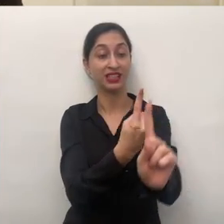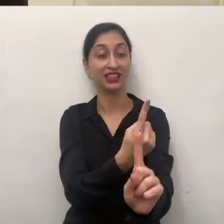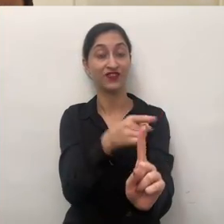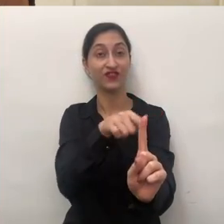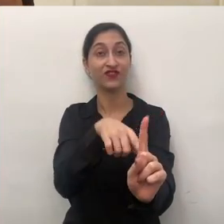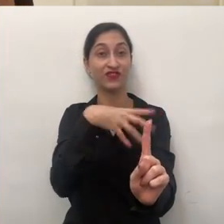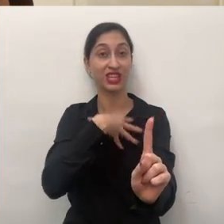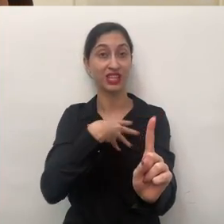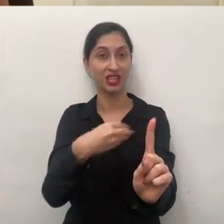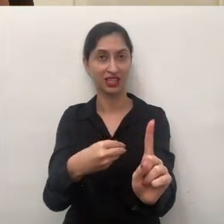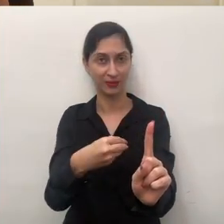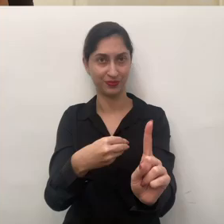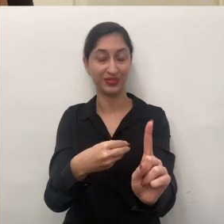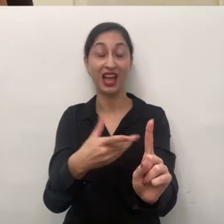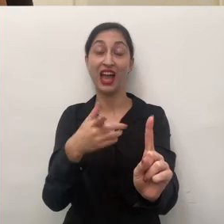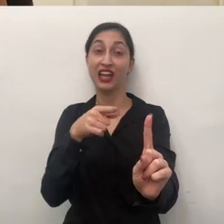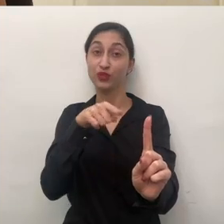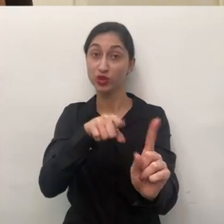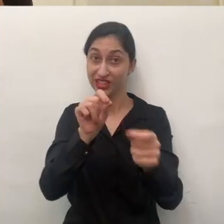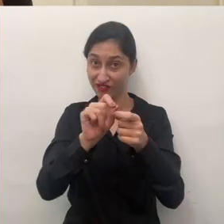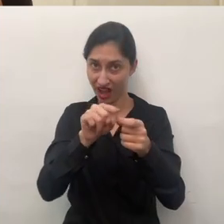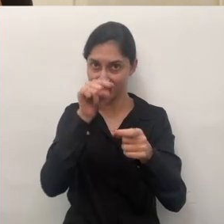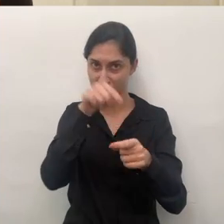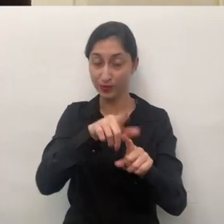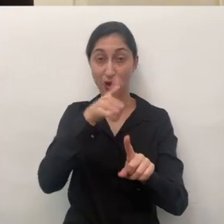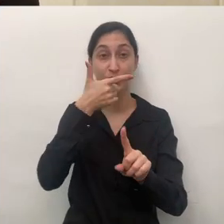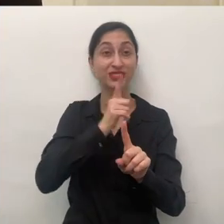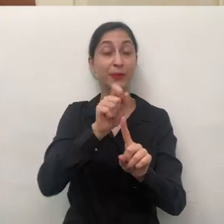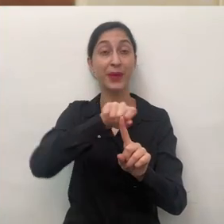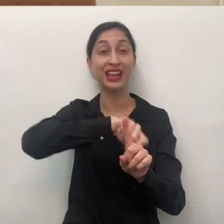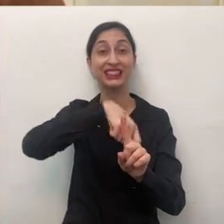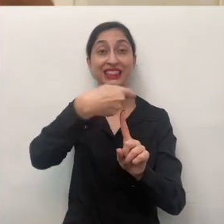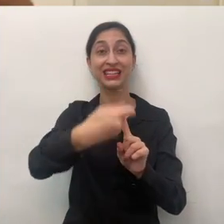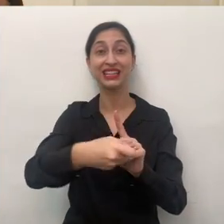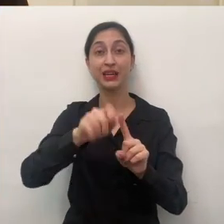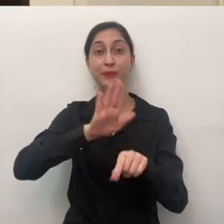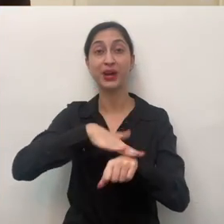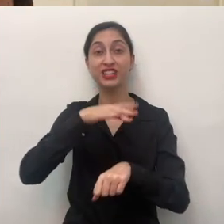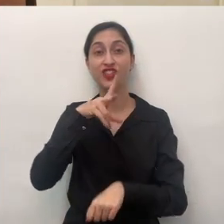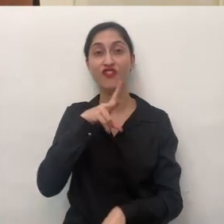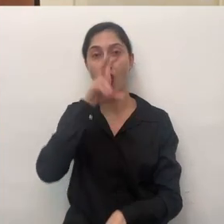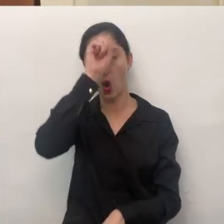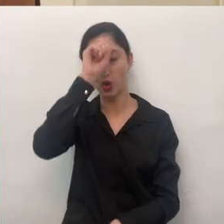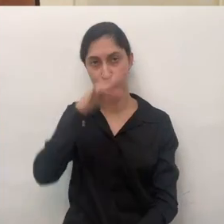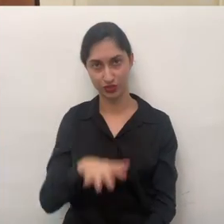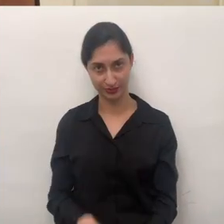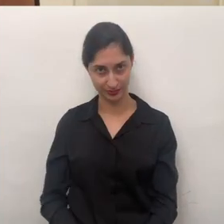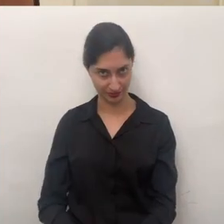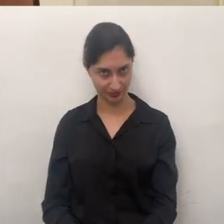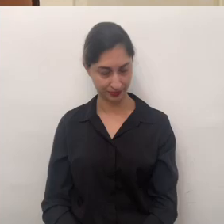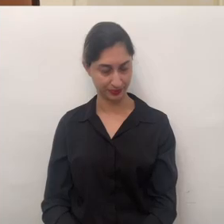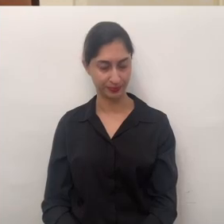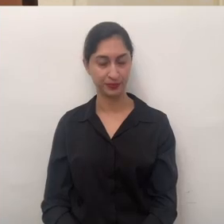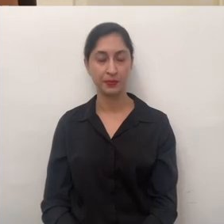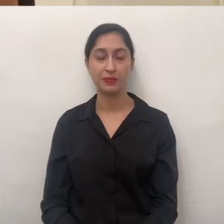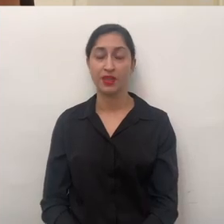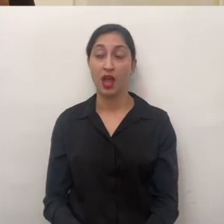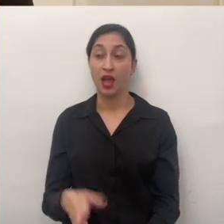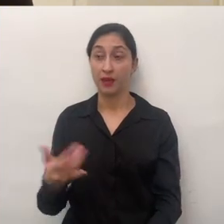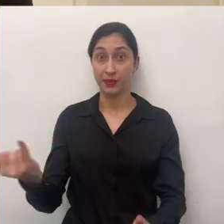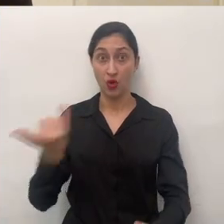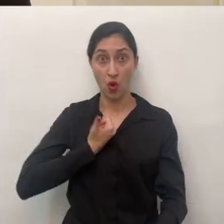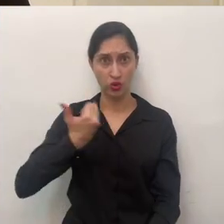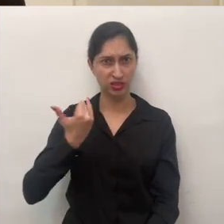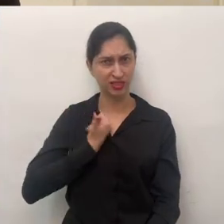desbaste, para ter um cacho de banana mais forte, né? E quando eu